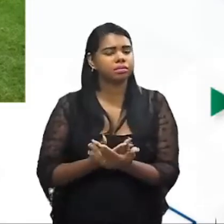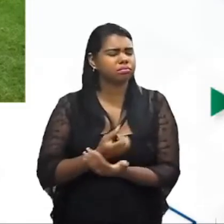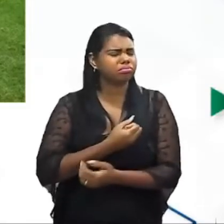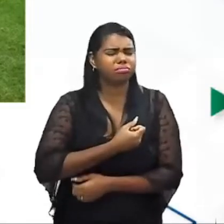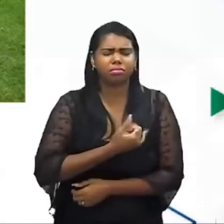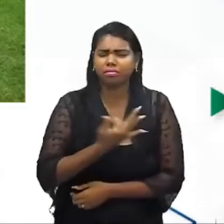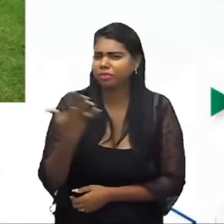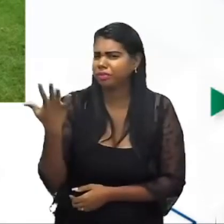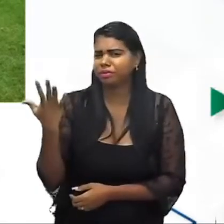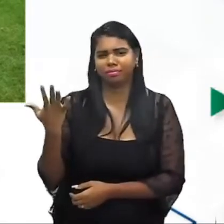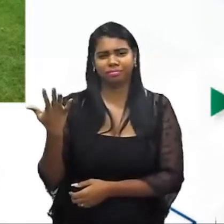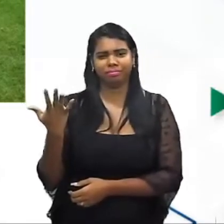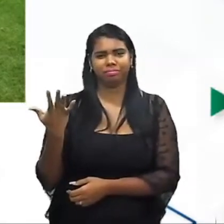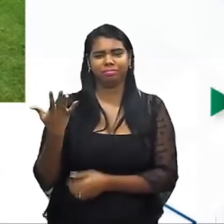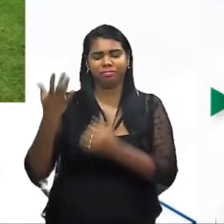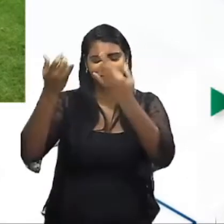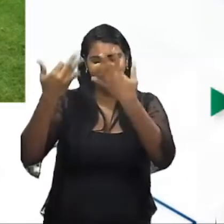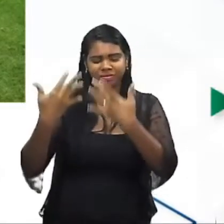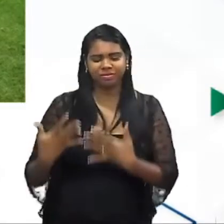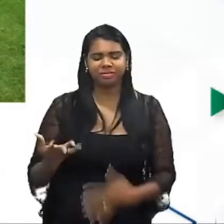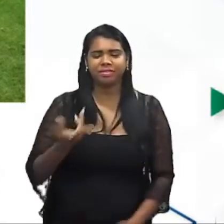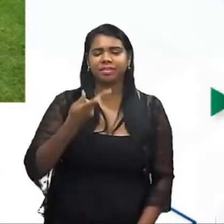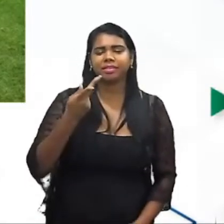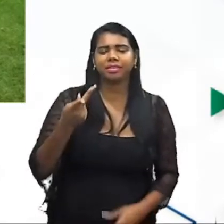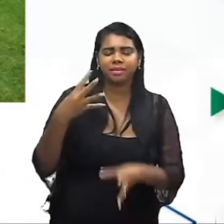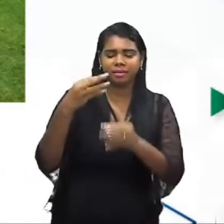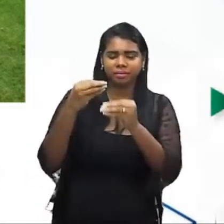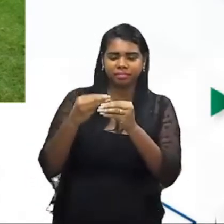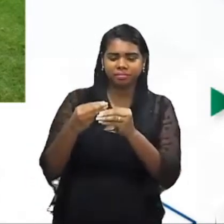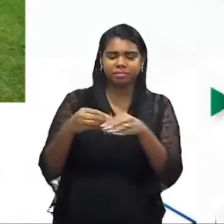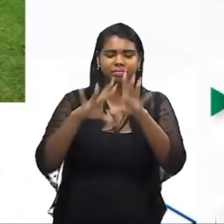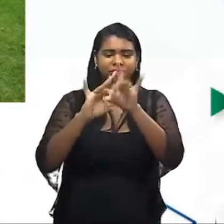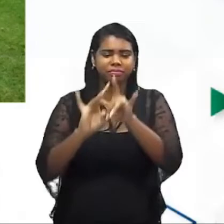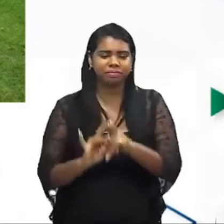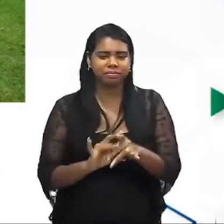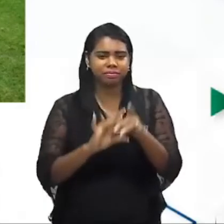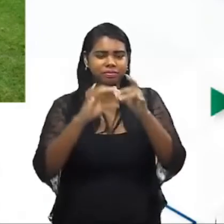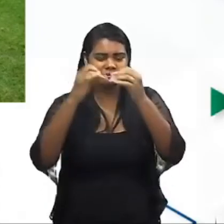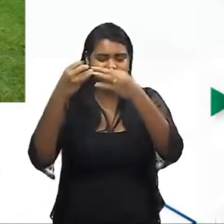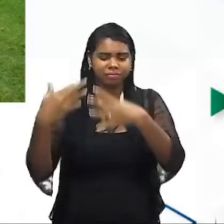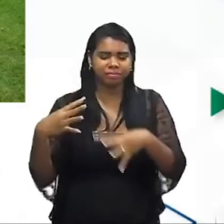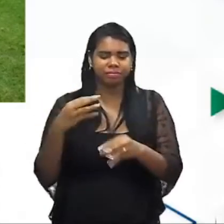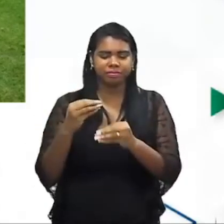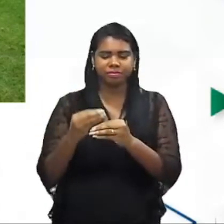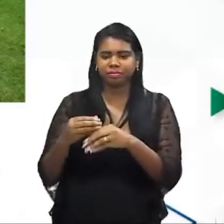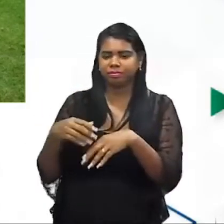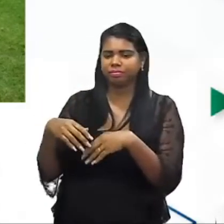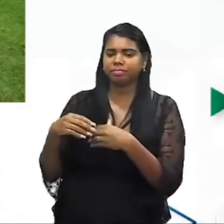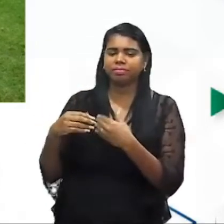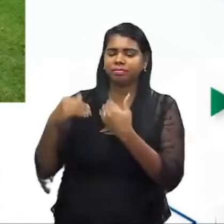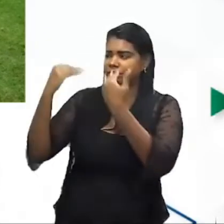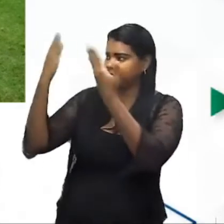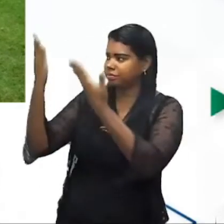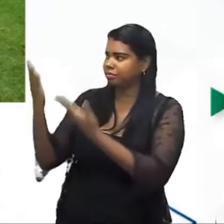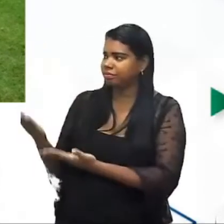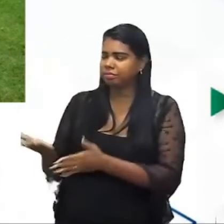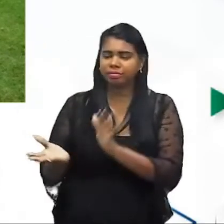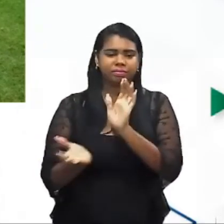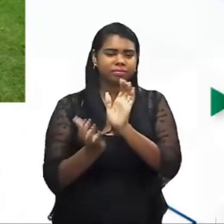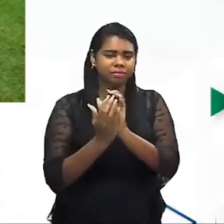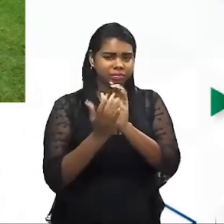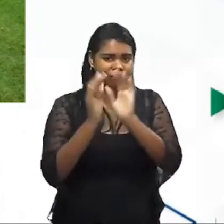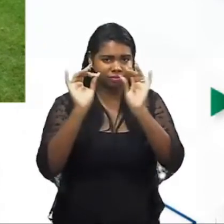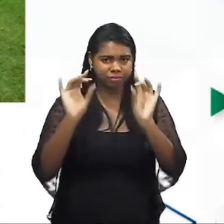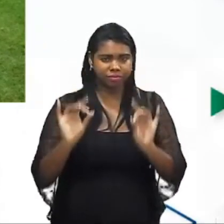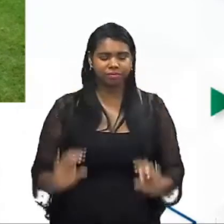Inúmeros artistas. A gente teria muita coisa para falar aqui com relação à linha, com relação a esse trabalho dos artistas aqui de Pernambuco